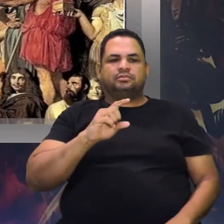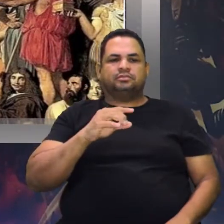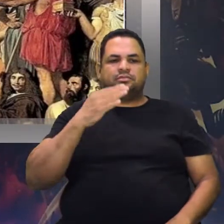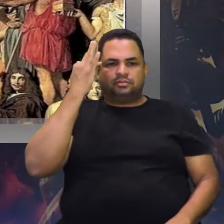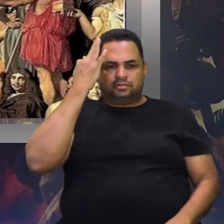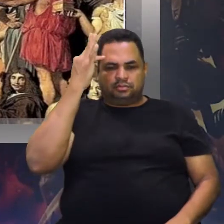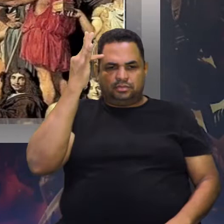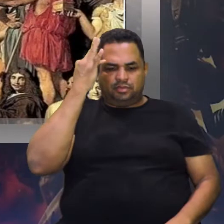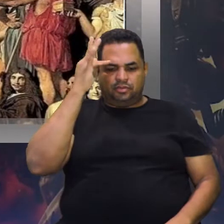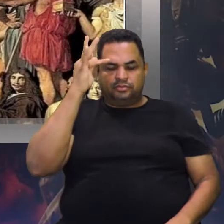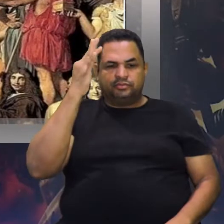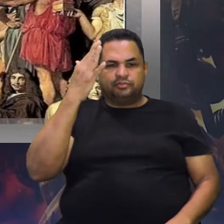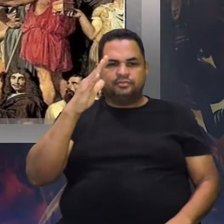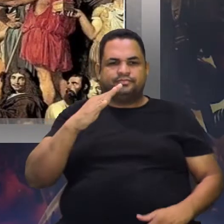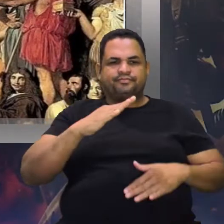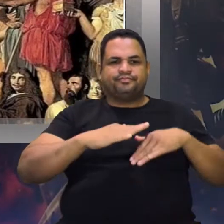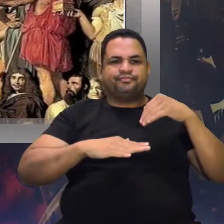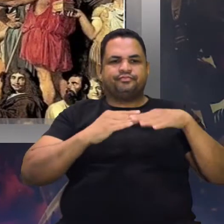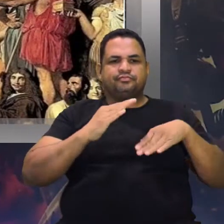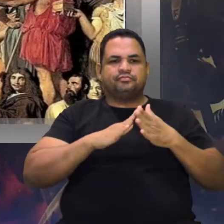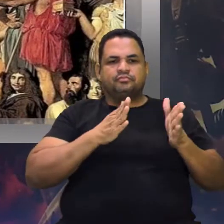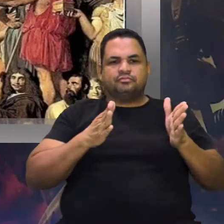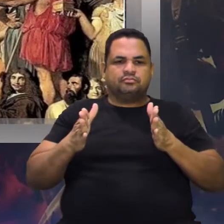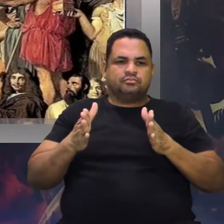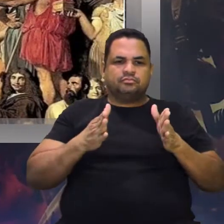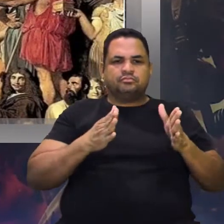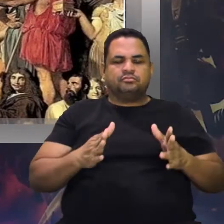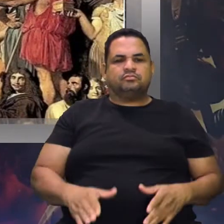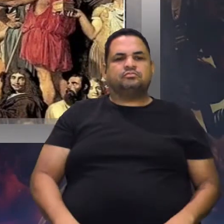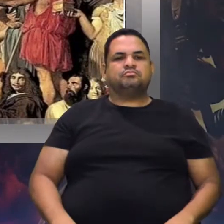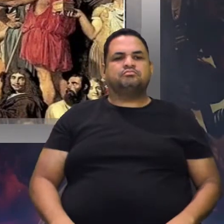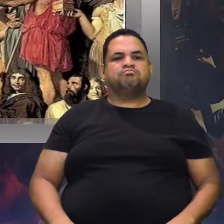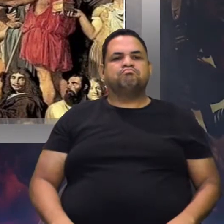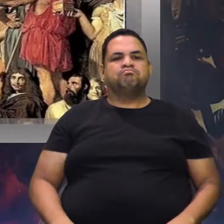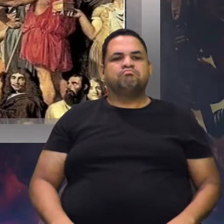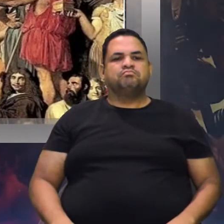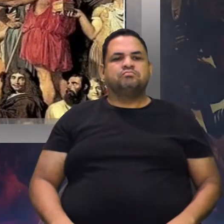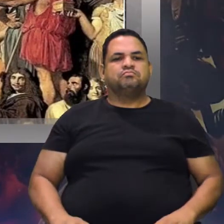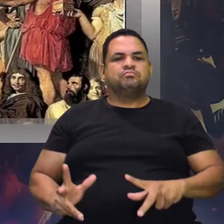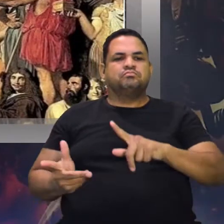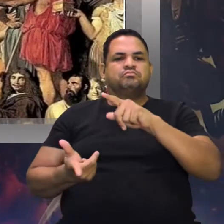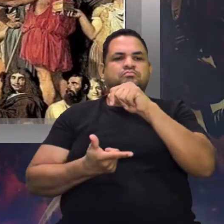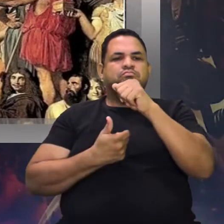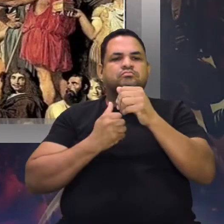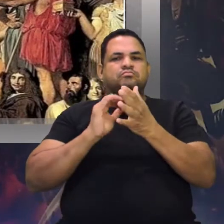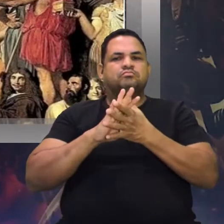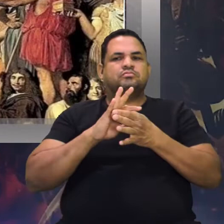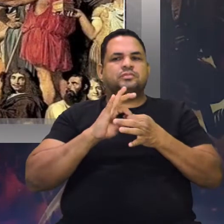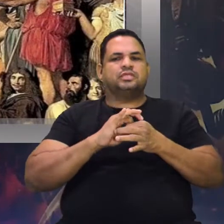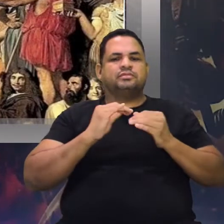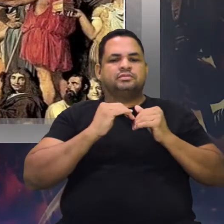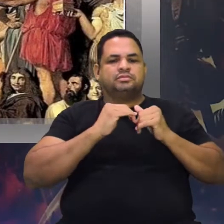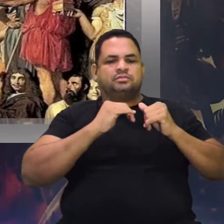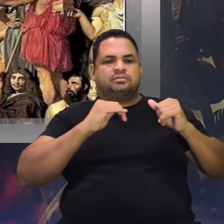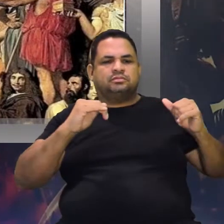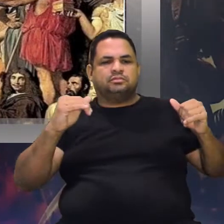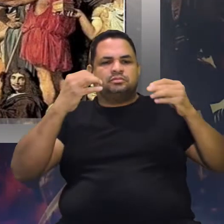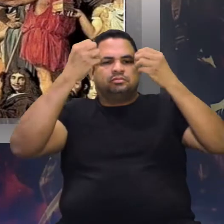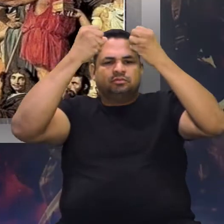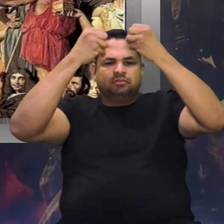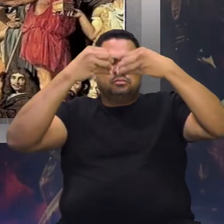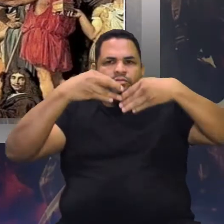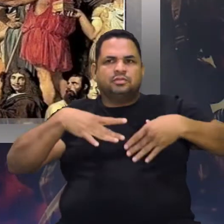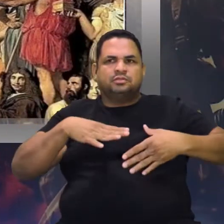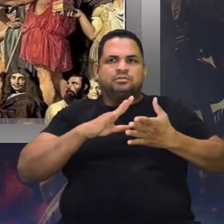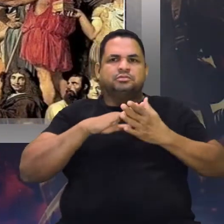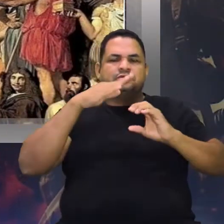filósofos de um período assim que o mundo estava se desprendendo das explicações míticas